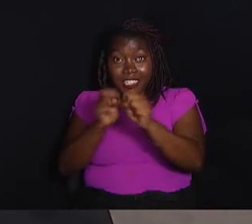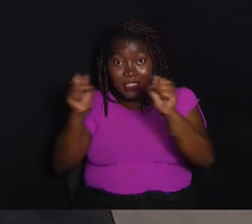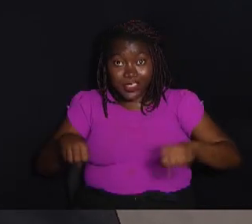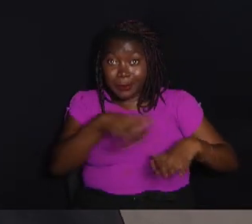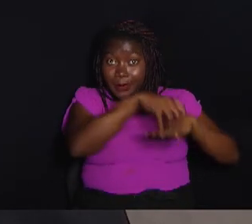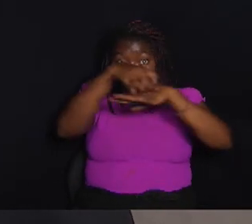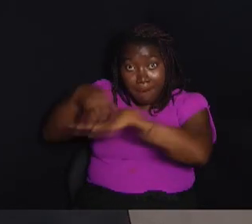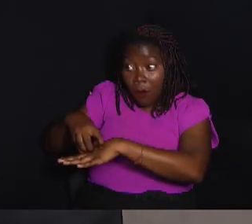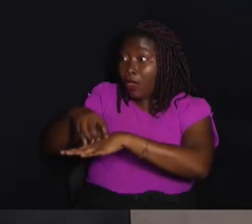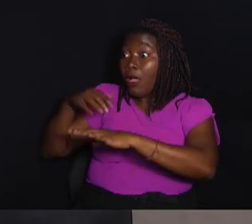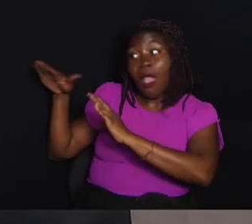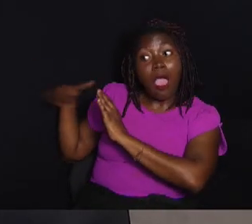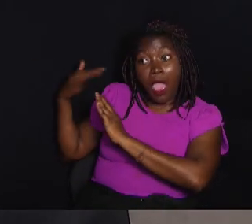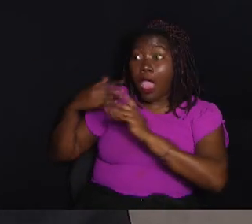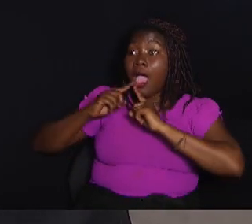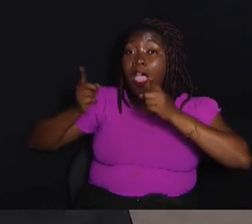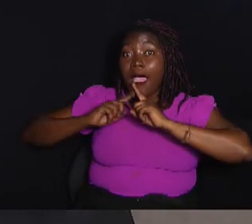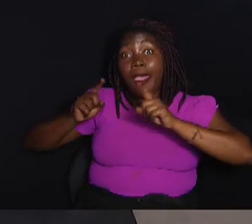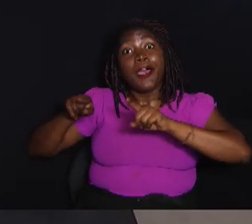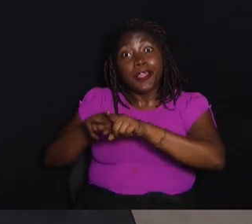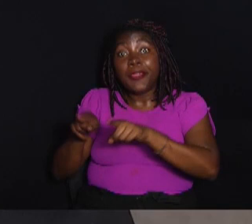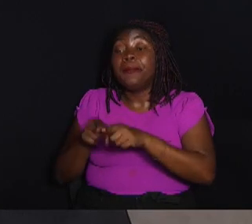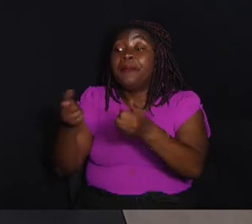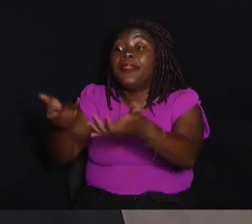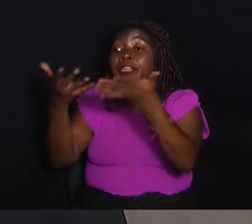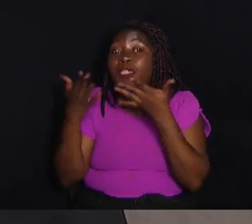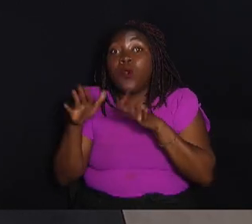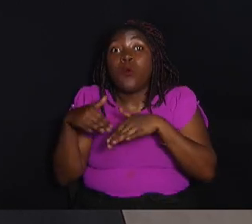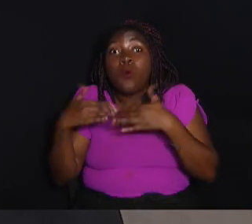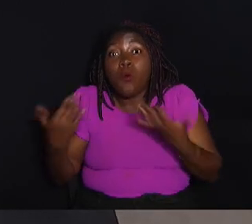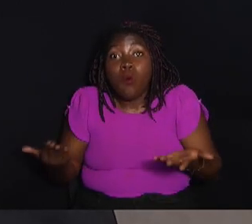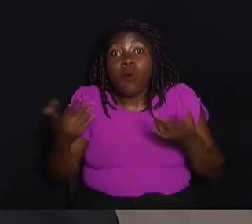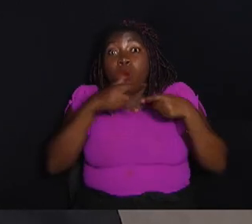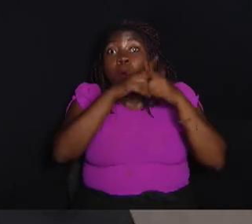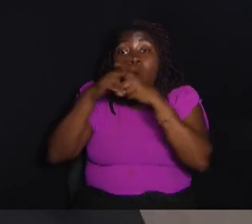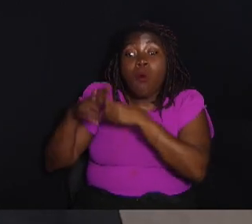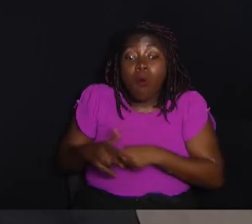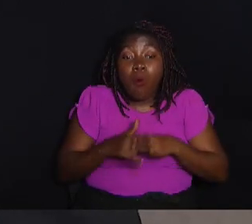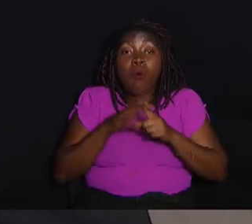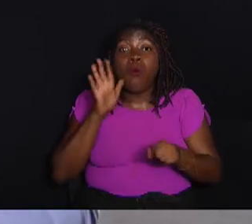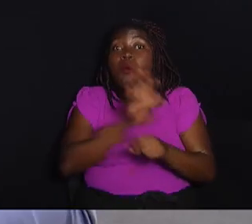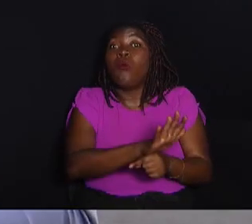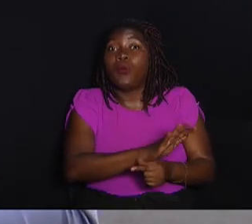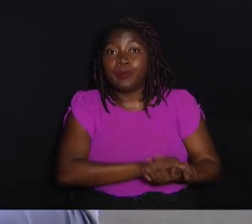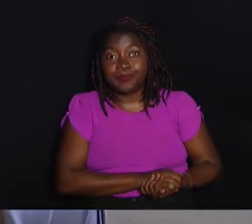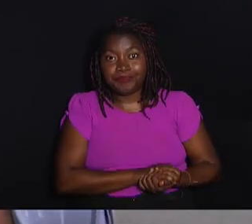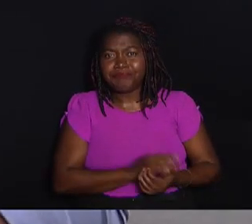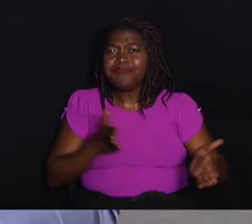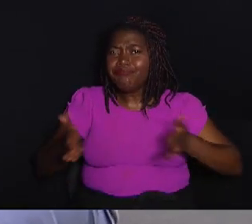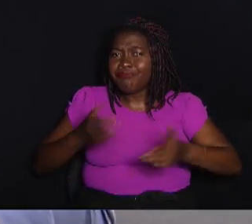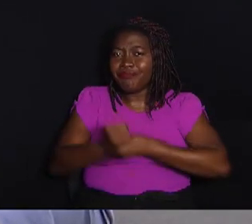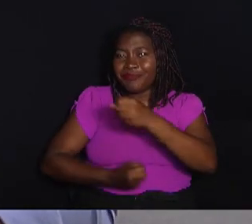reclamações que nós estamos recebendo e receber deles quais as medidas que estavam sendo adotadas para sanar esses problemas durante o ano